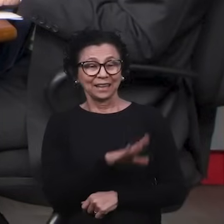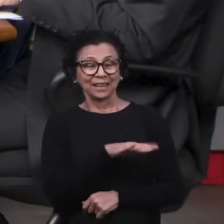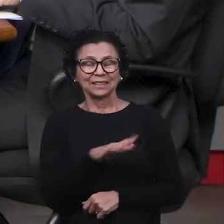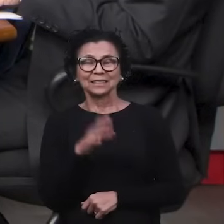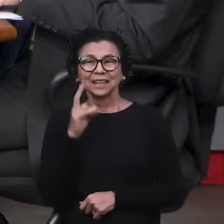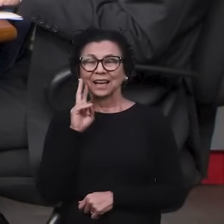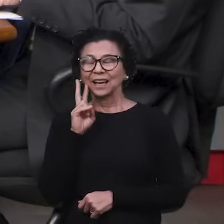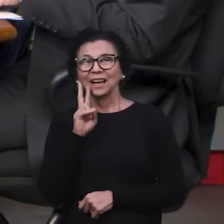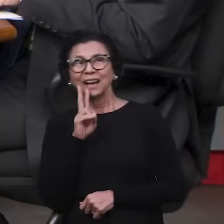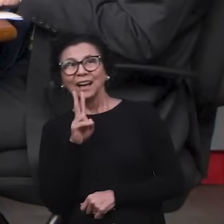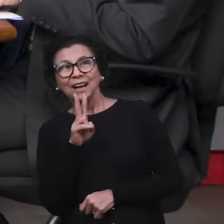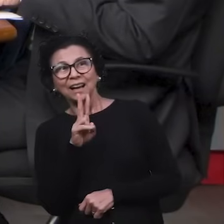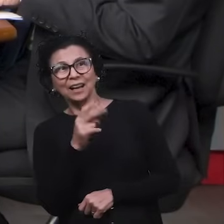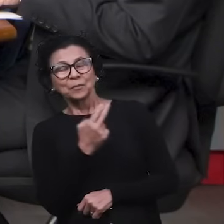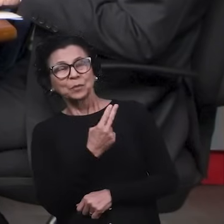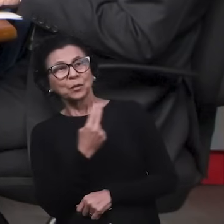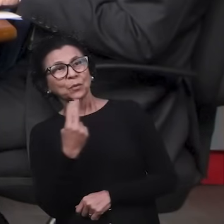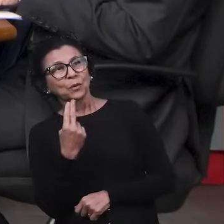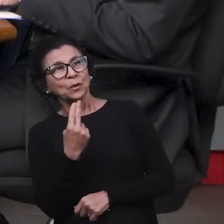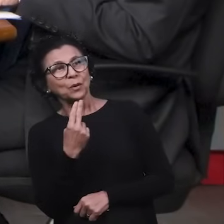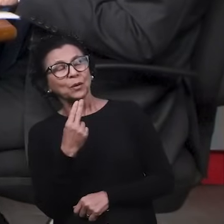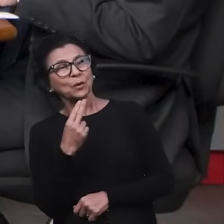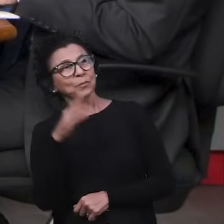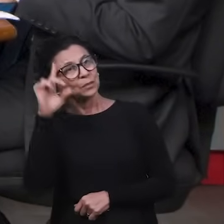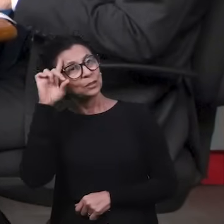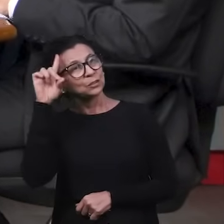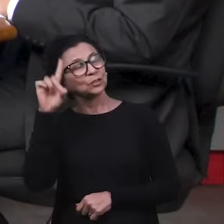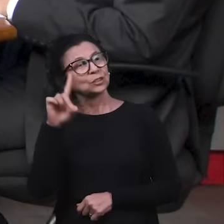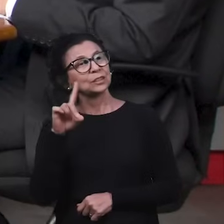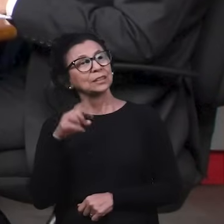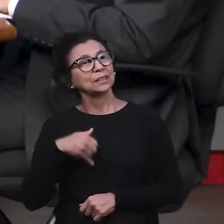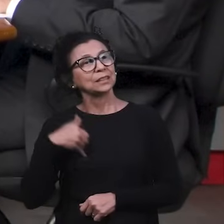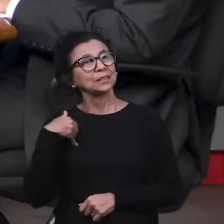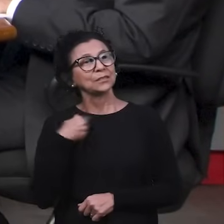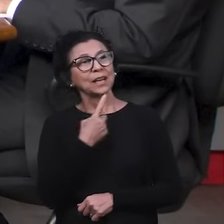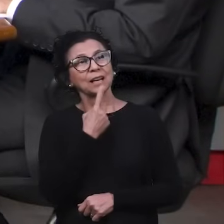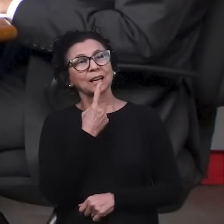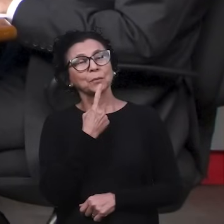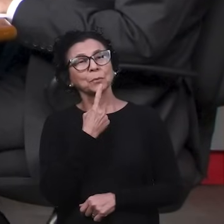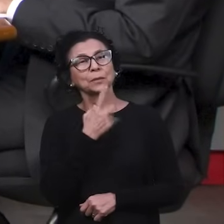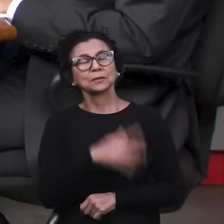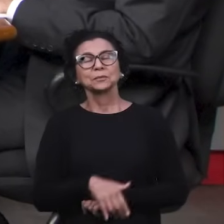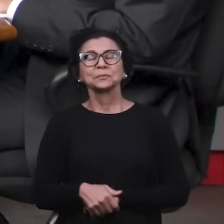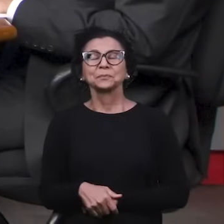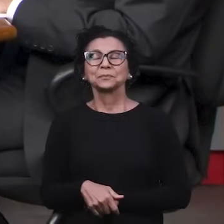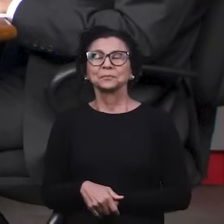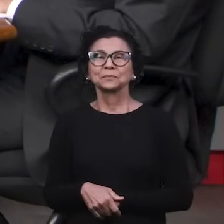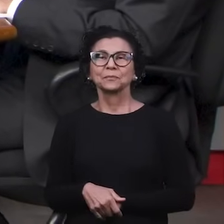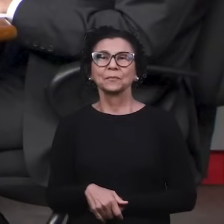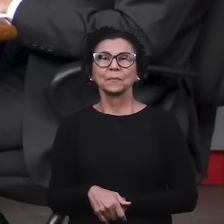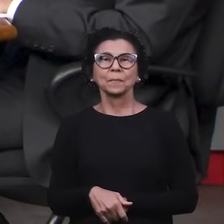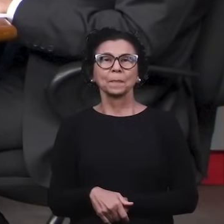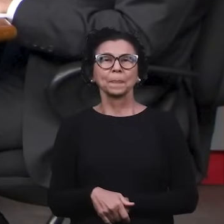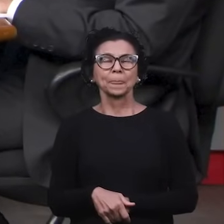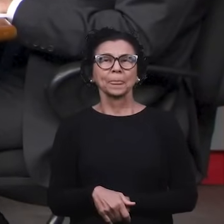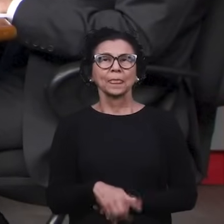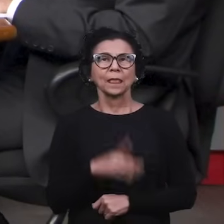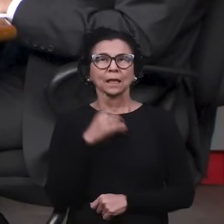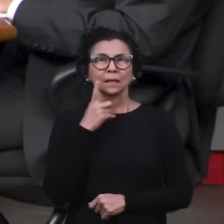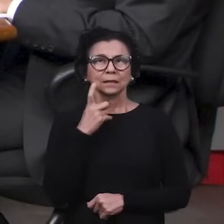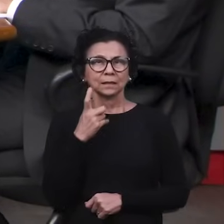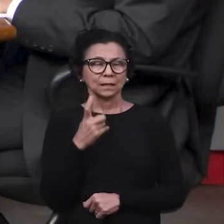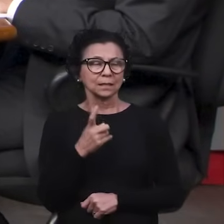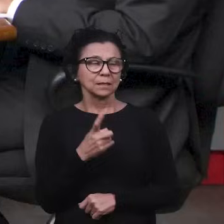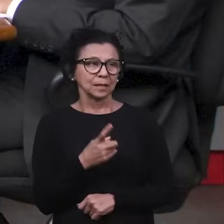meu aniversário é tal dia. Isso que Eliane falou é muito interessante. Isso é uma técnica que a